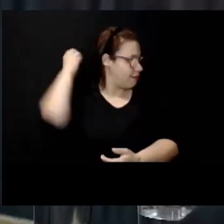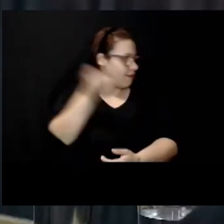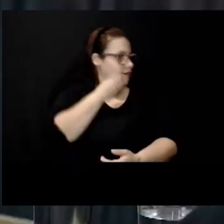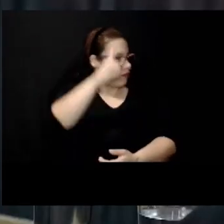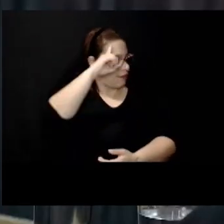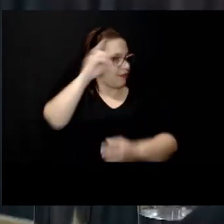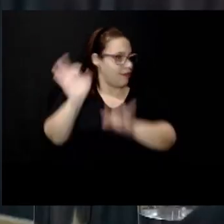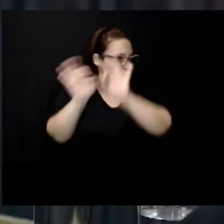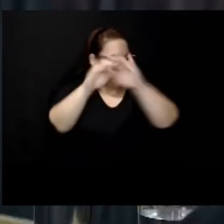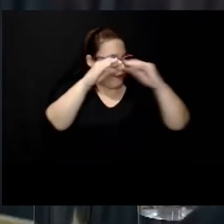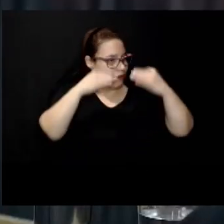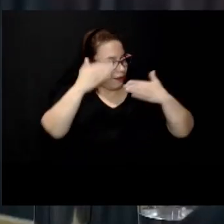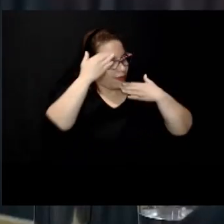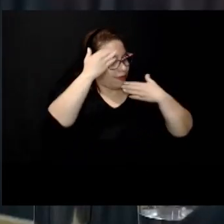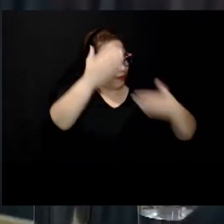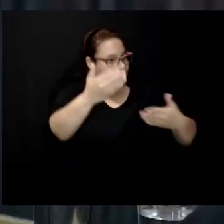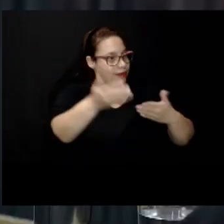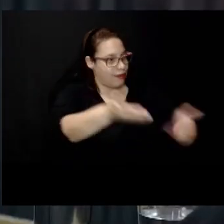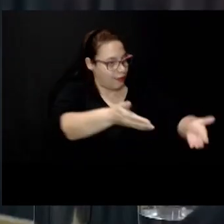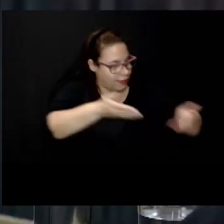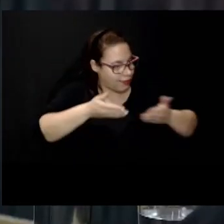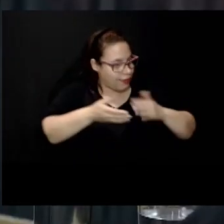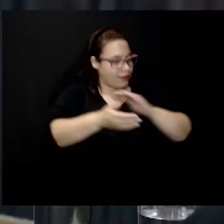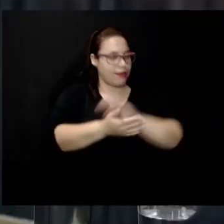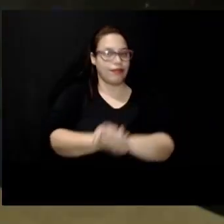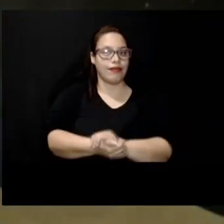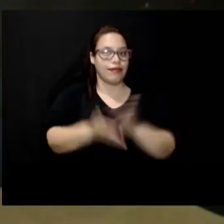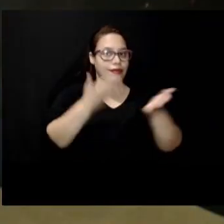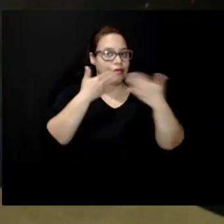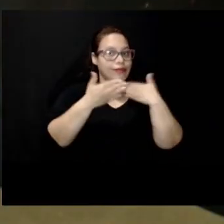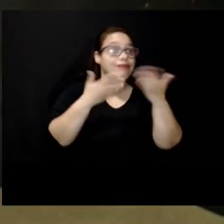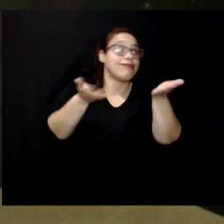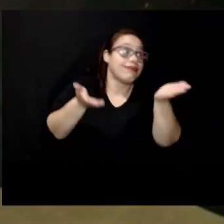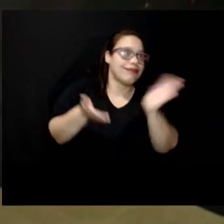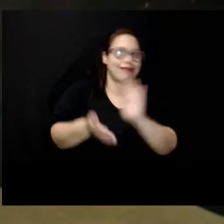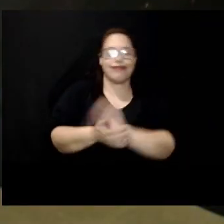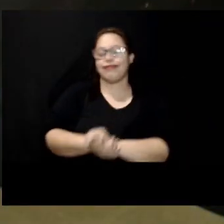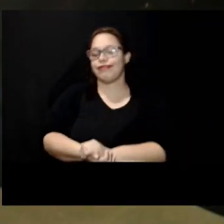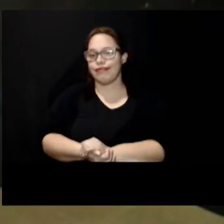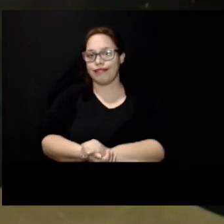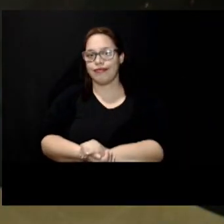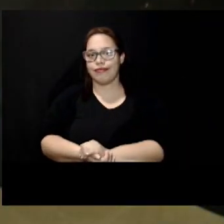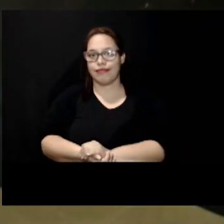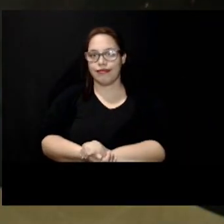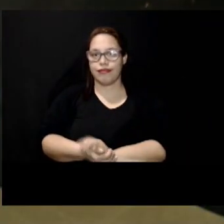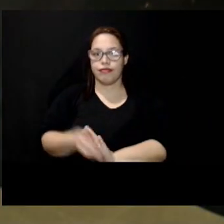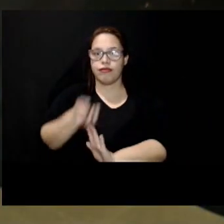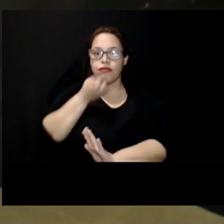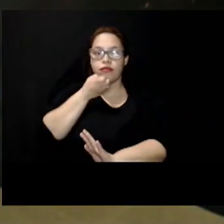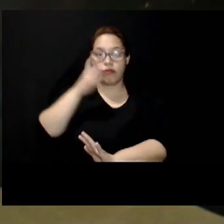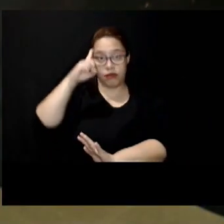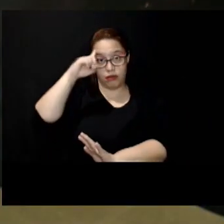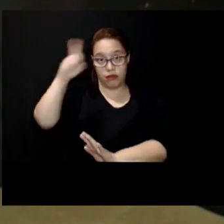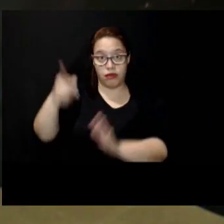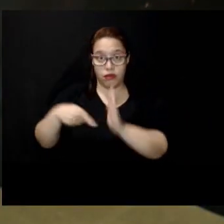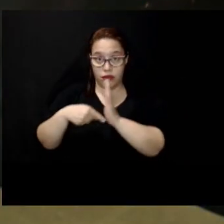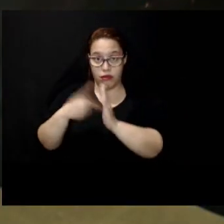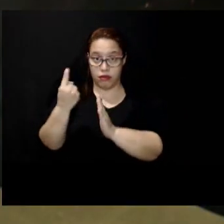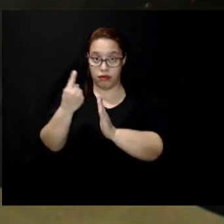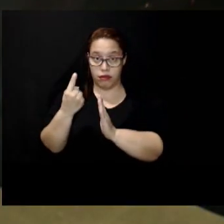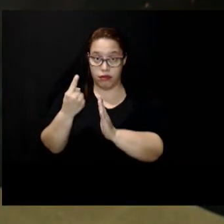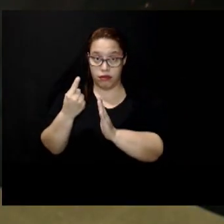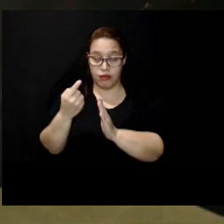Muito obrigada pelo convite. Vamos conversar, então. Vamos lá! Bom, gente, primeiro, quando a gente fala de